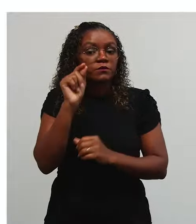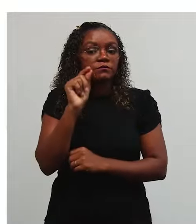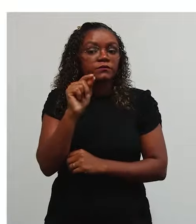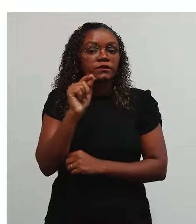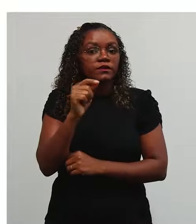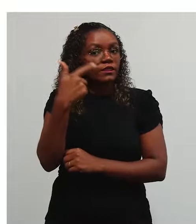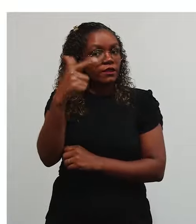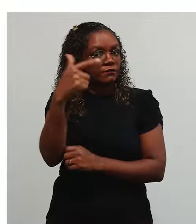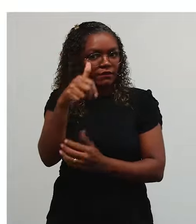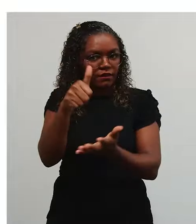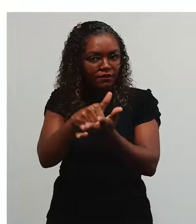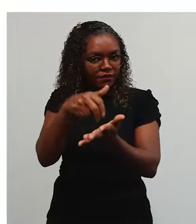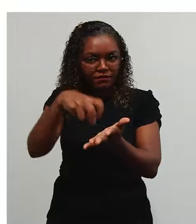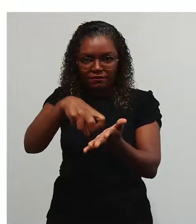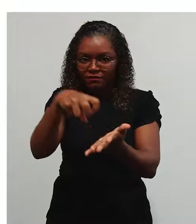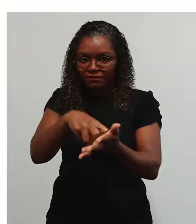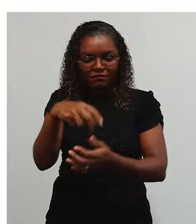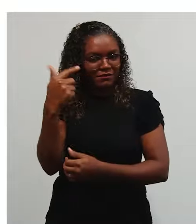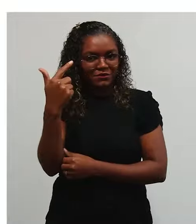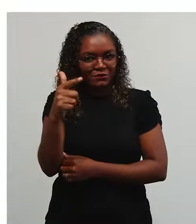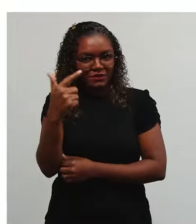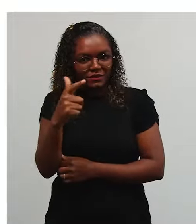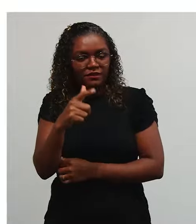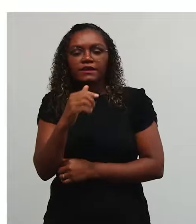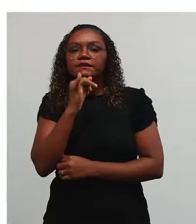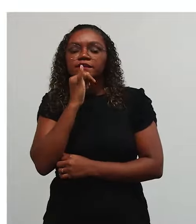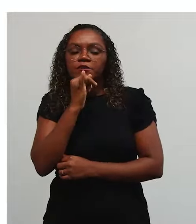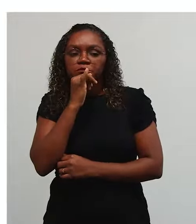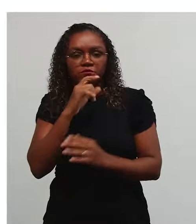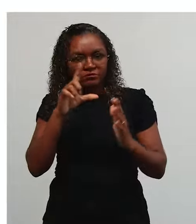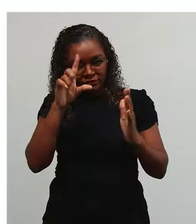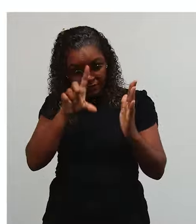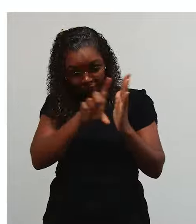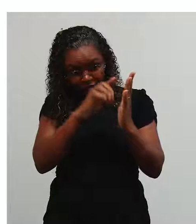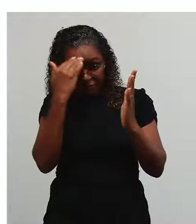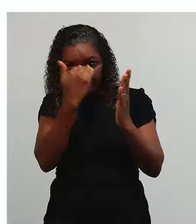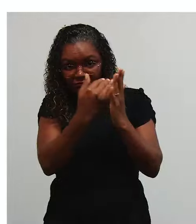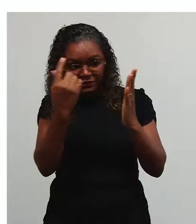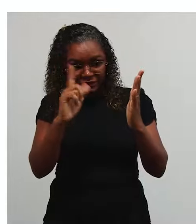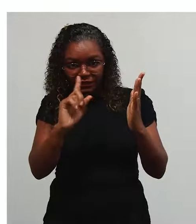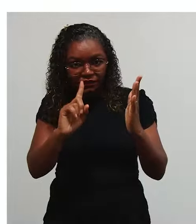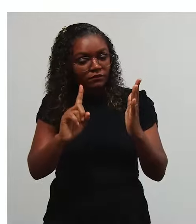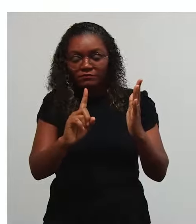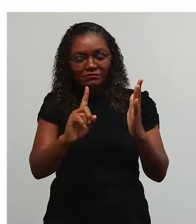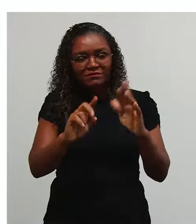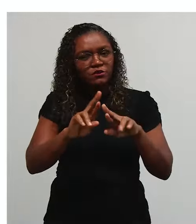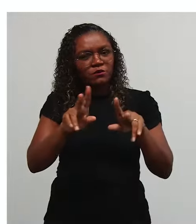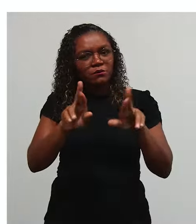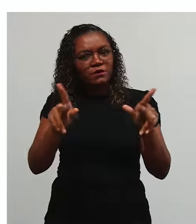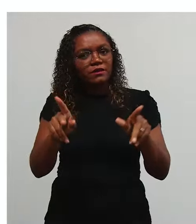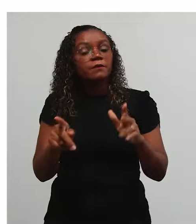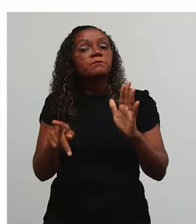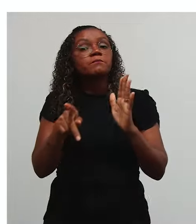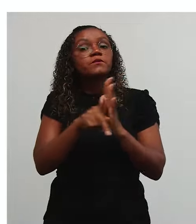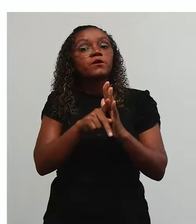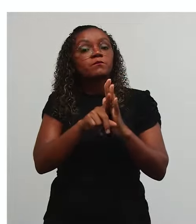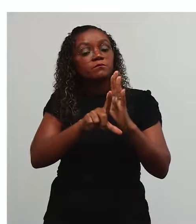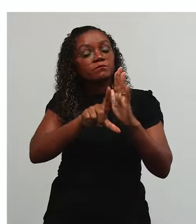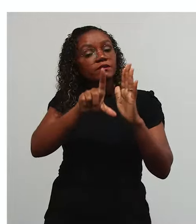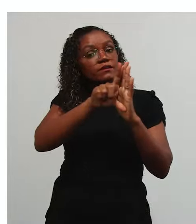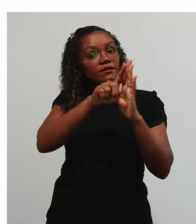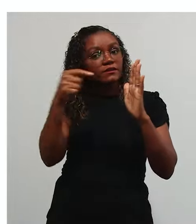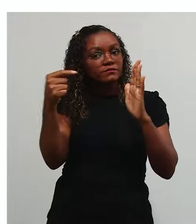constitua sanção Olha aí não é uma sanção de um ato ilícito ele é o tributo é instituído em lei e cobrado